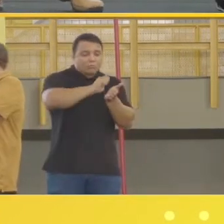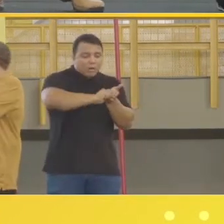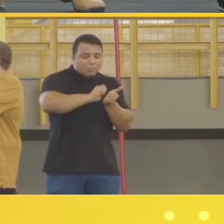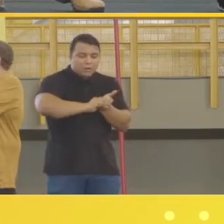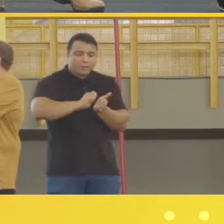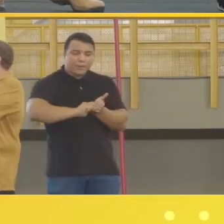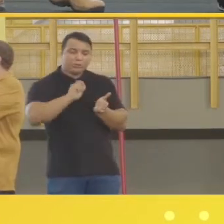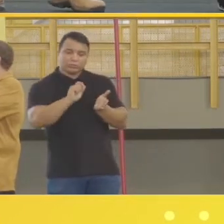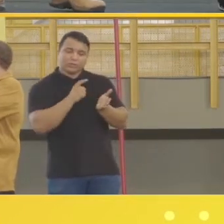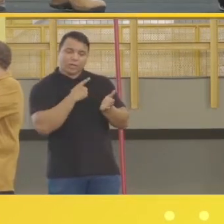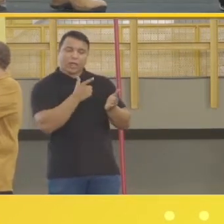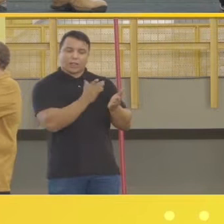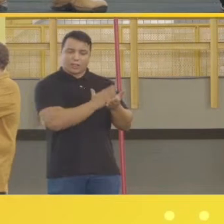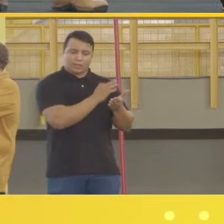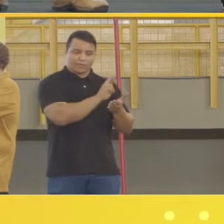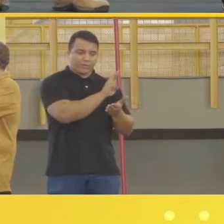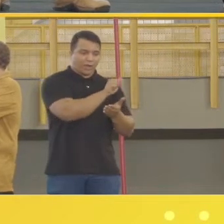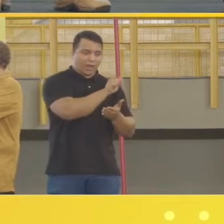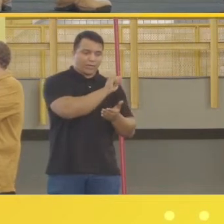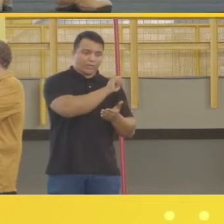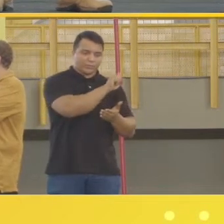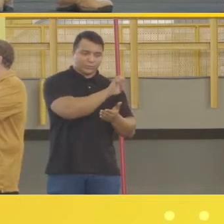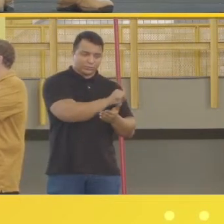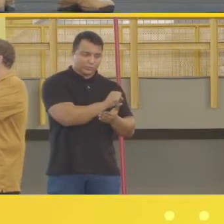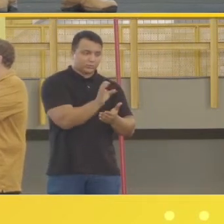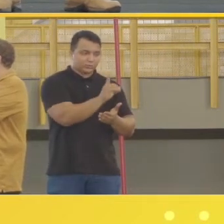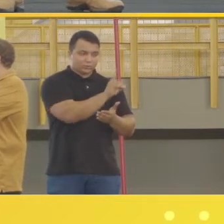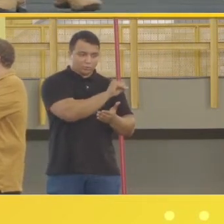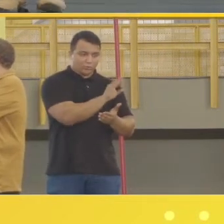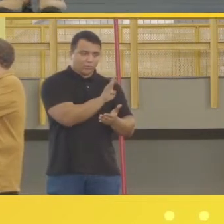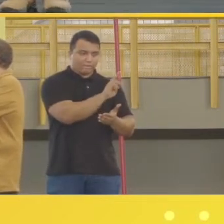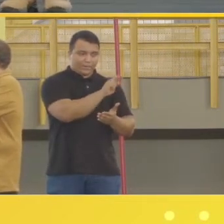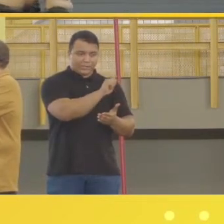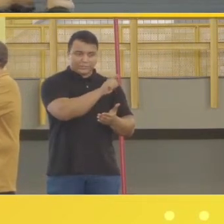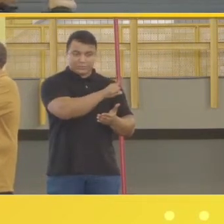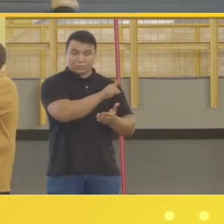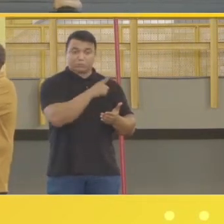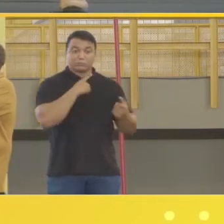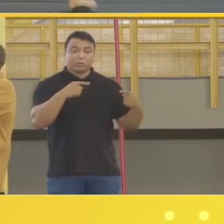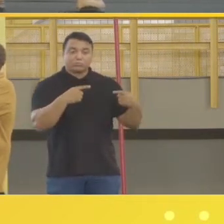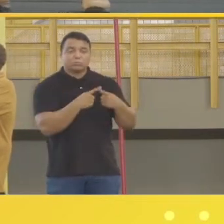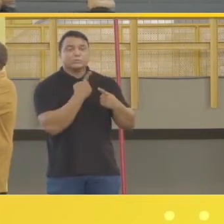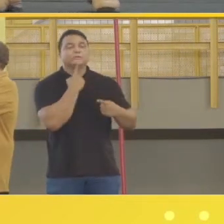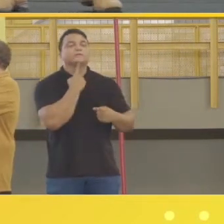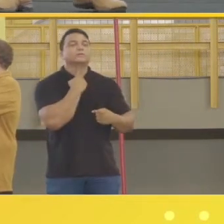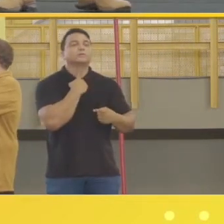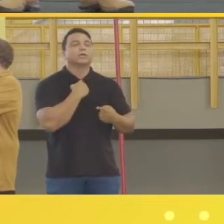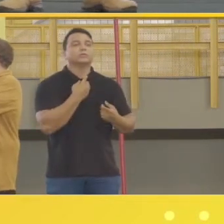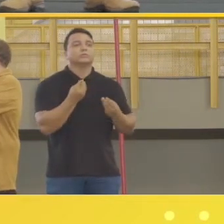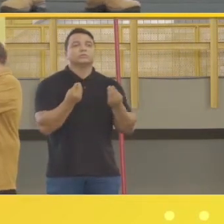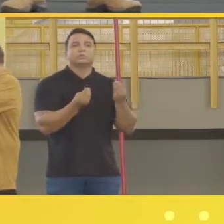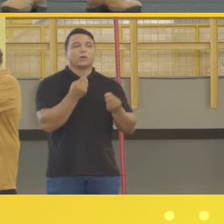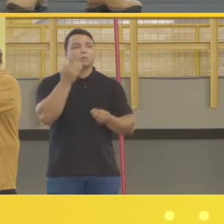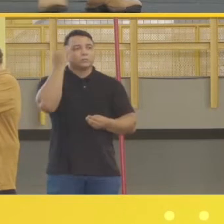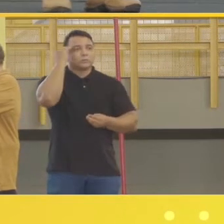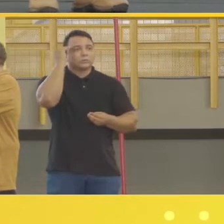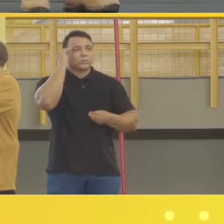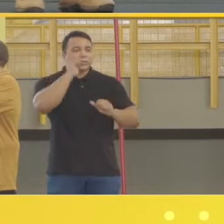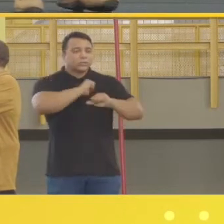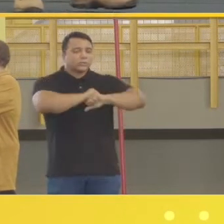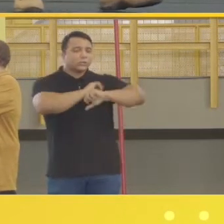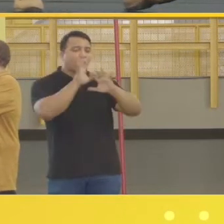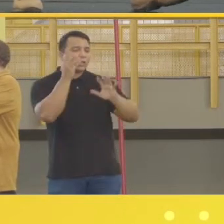do Brasil está, sobretudo, associado ao desejo de tentar entender, de